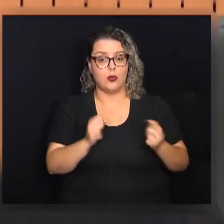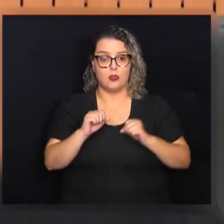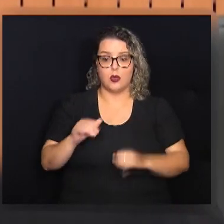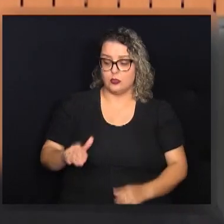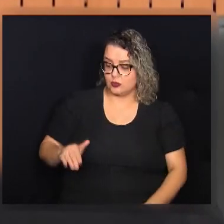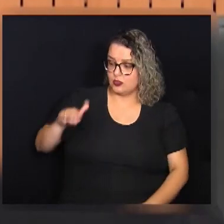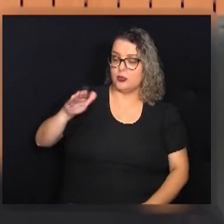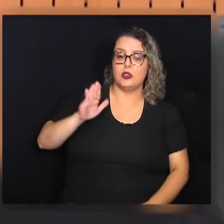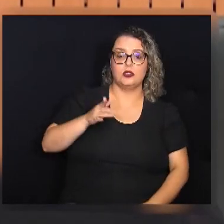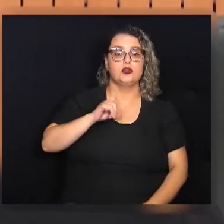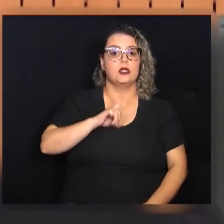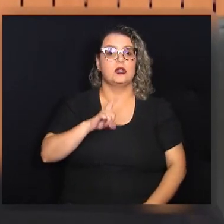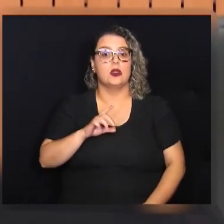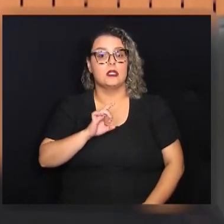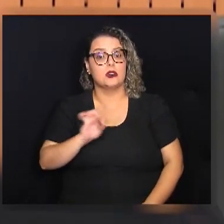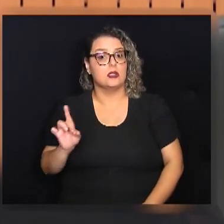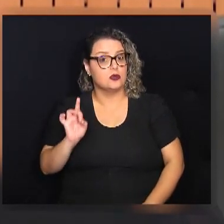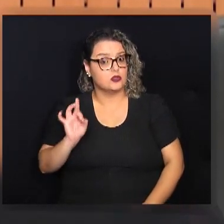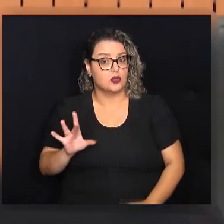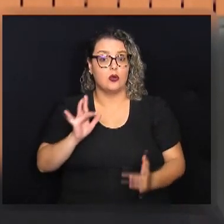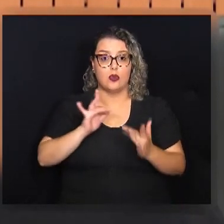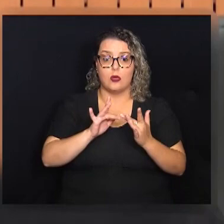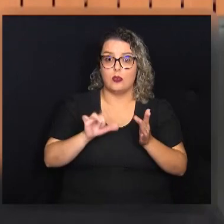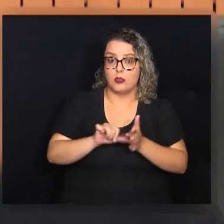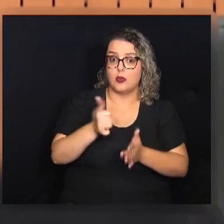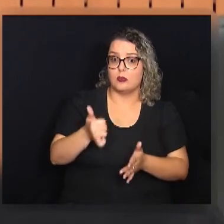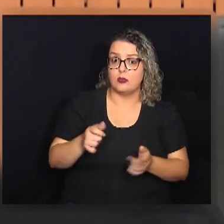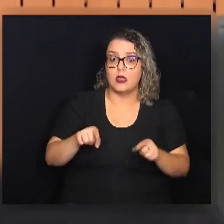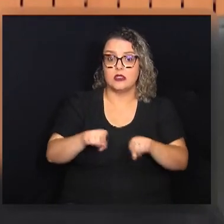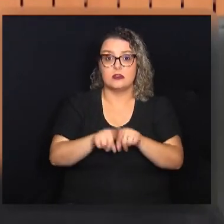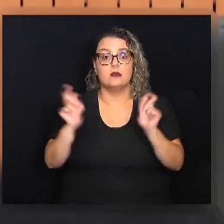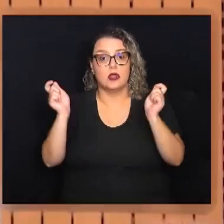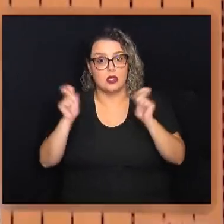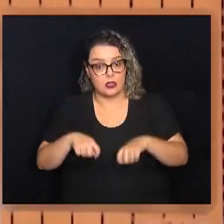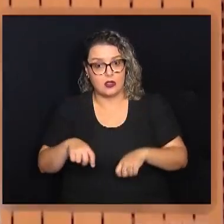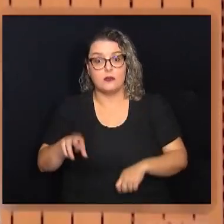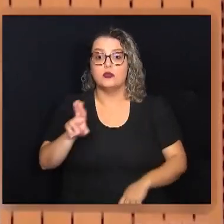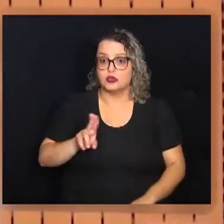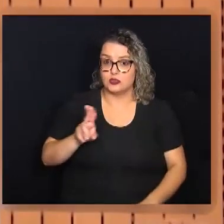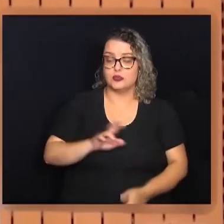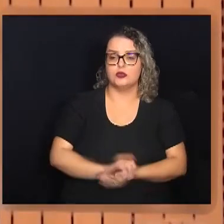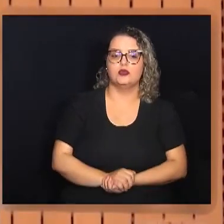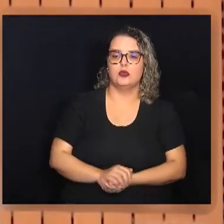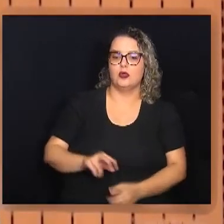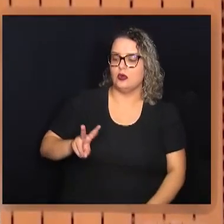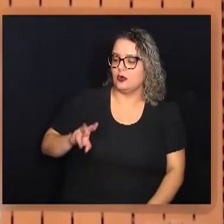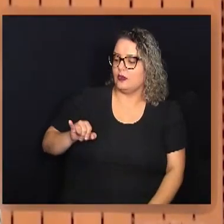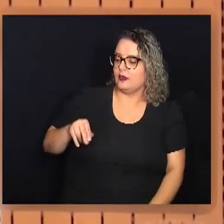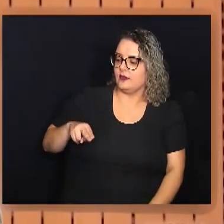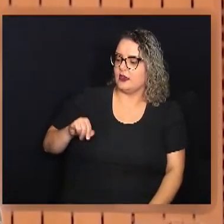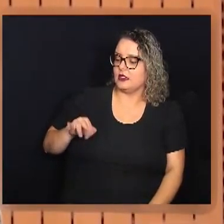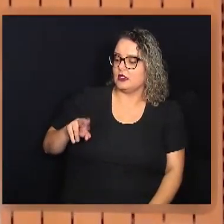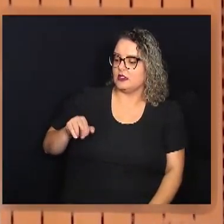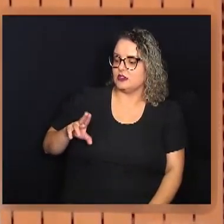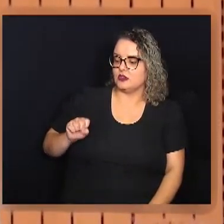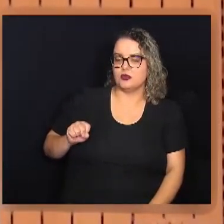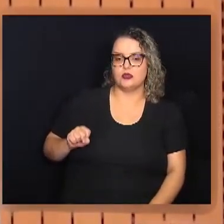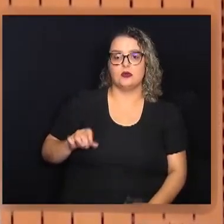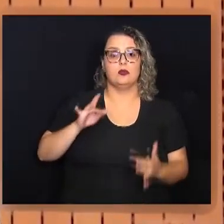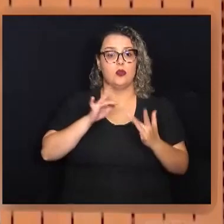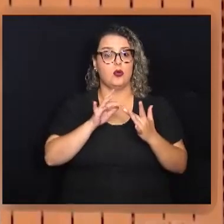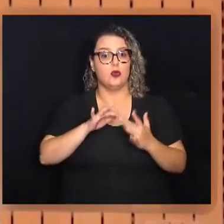em Campinas, em estúdio, e a gente está oferecendo para todos os alunos da rede o